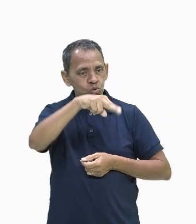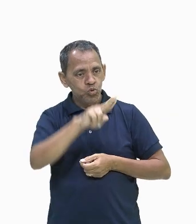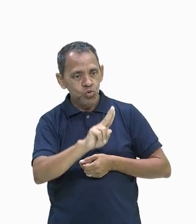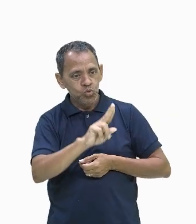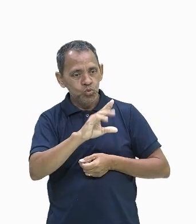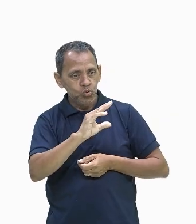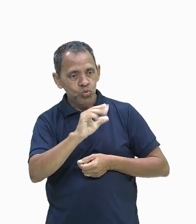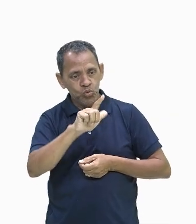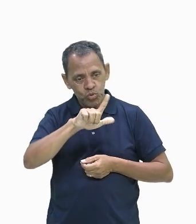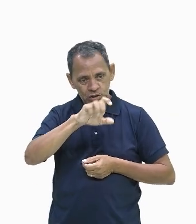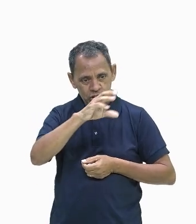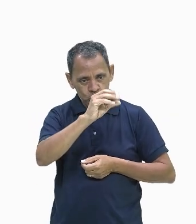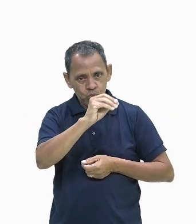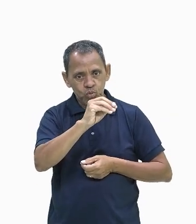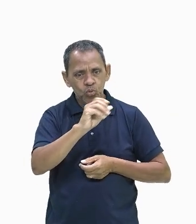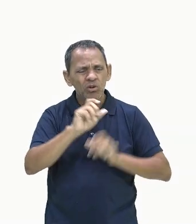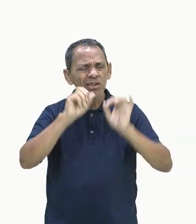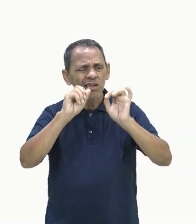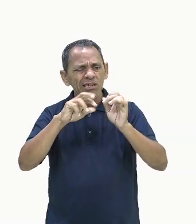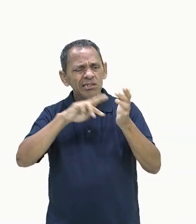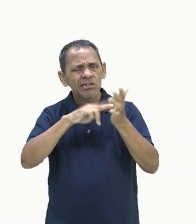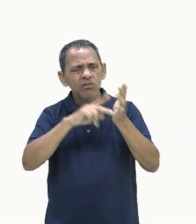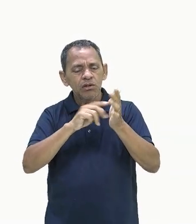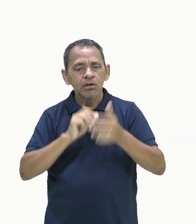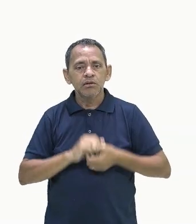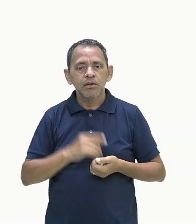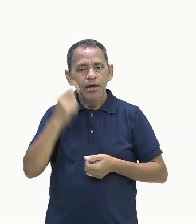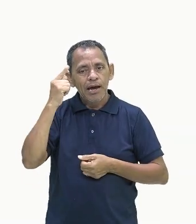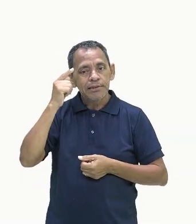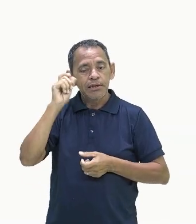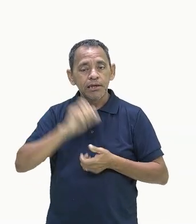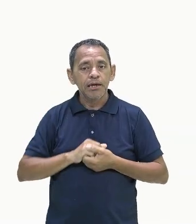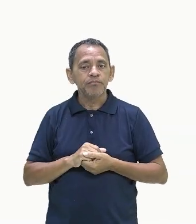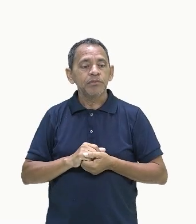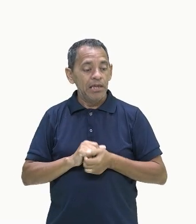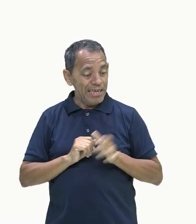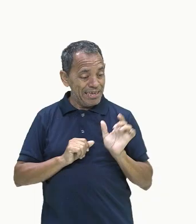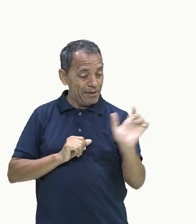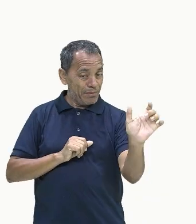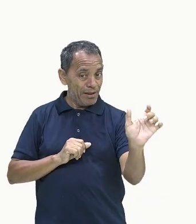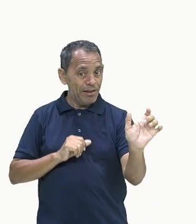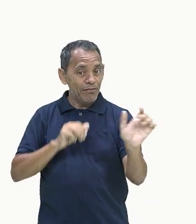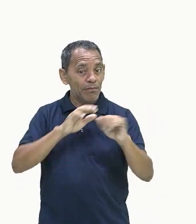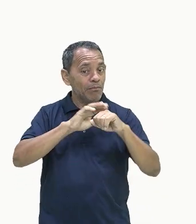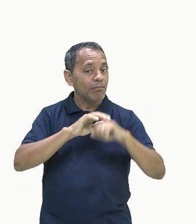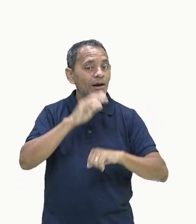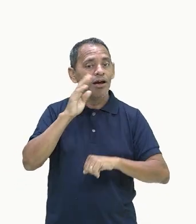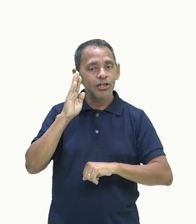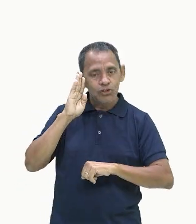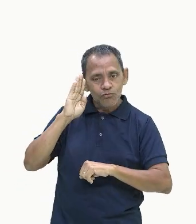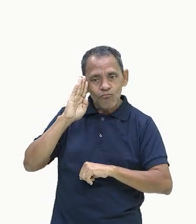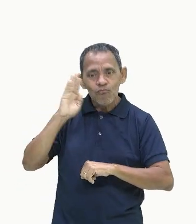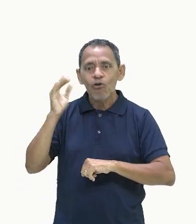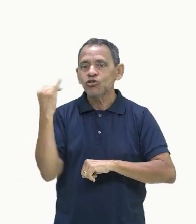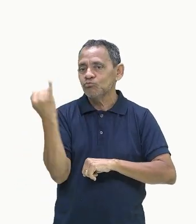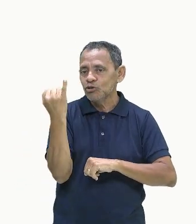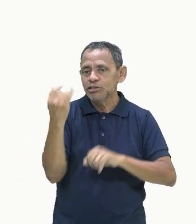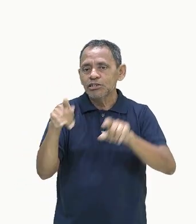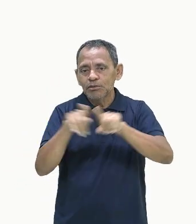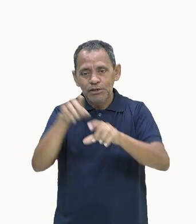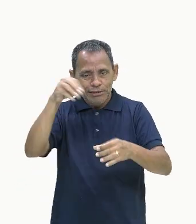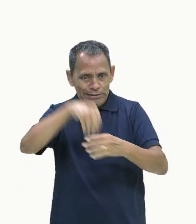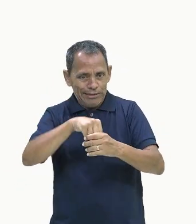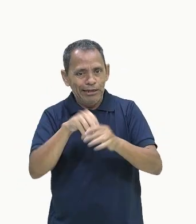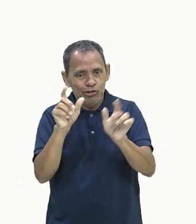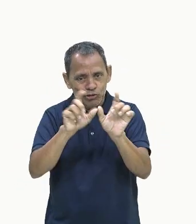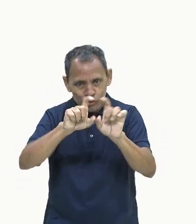é o núcleo? Ora, a ideia de núcleo aqui vale reforçar aqui que vai valer tanto para